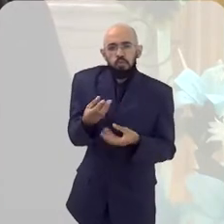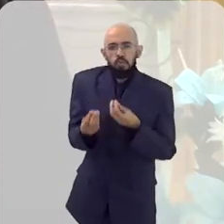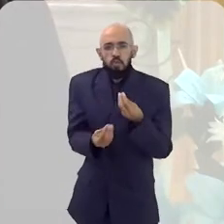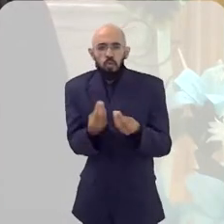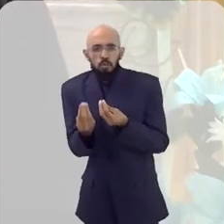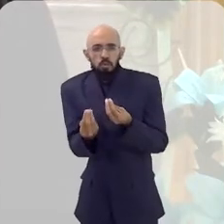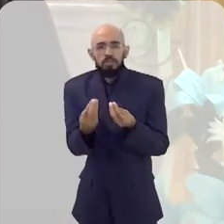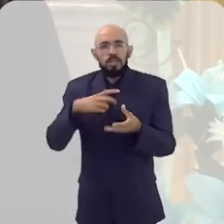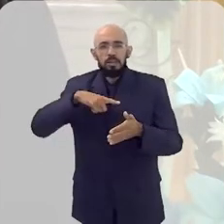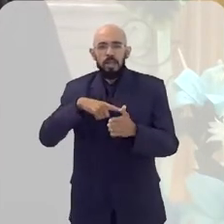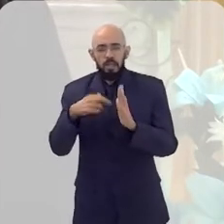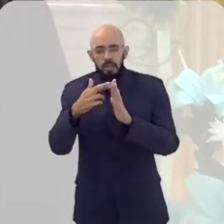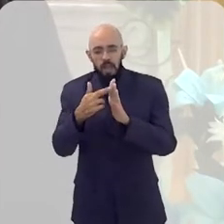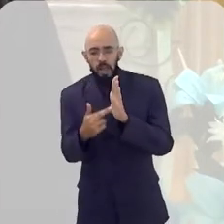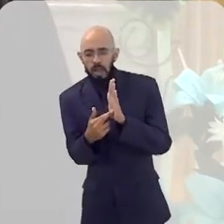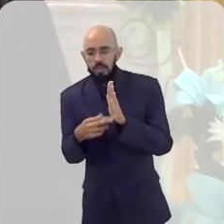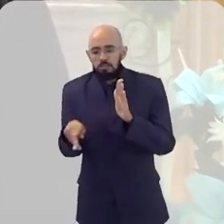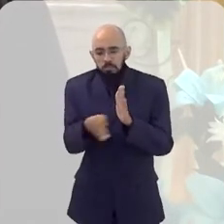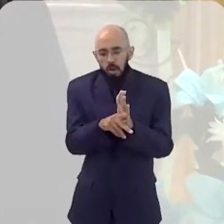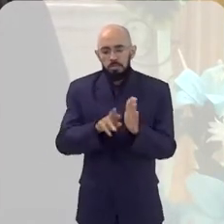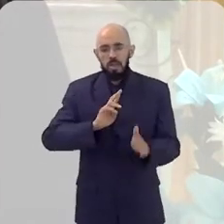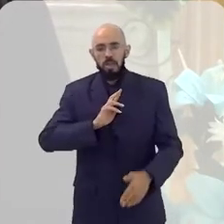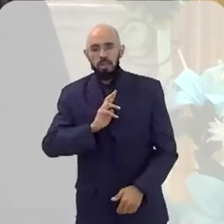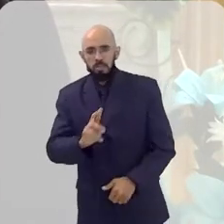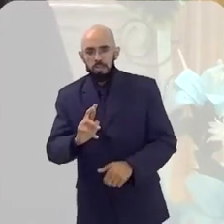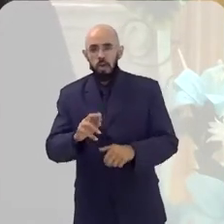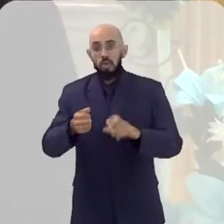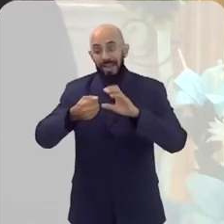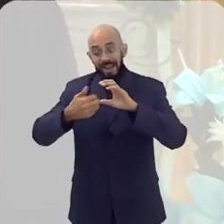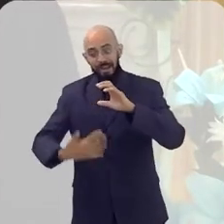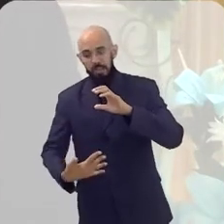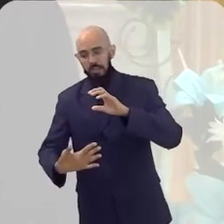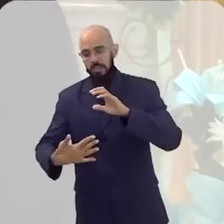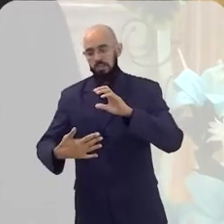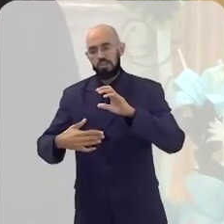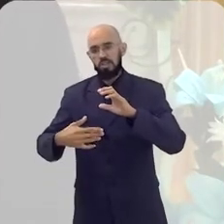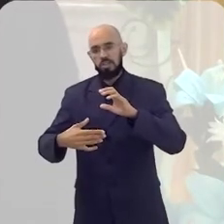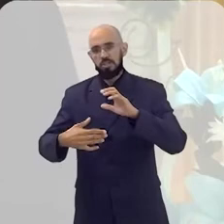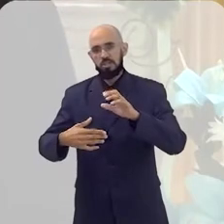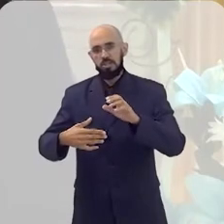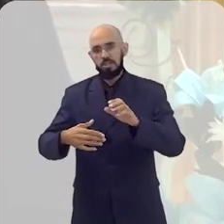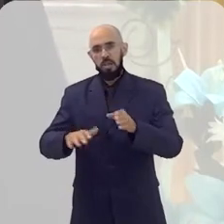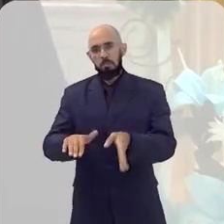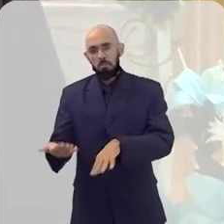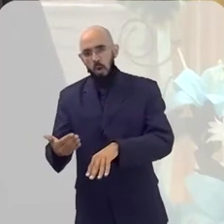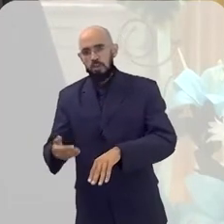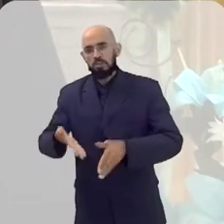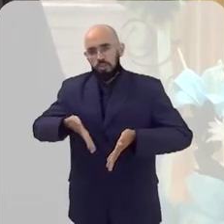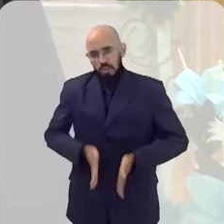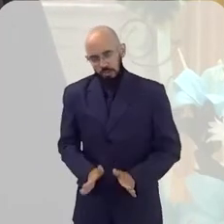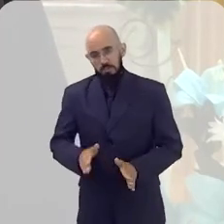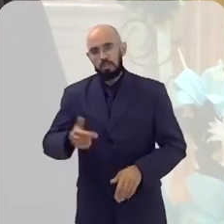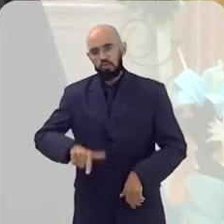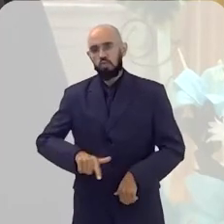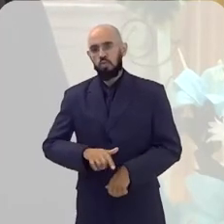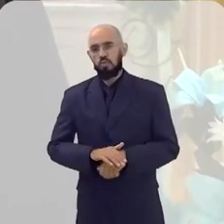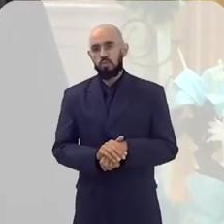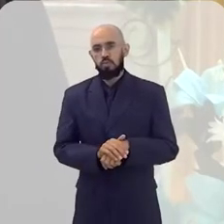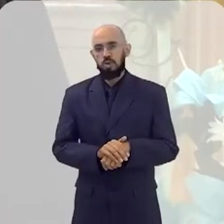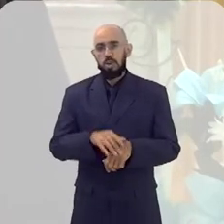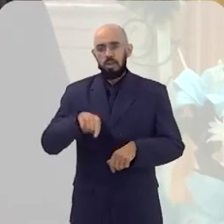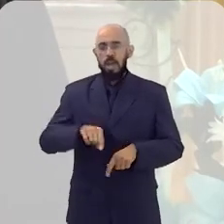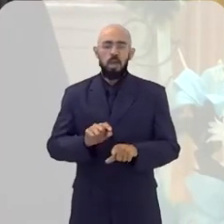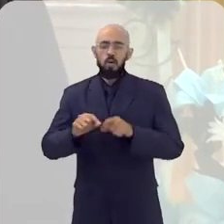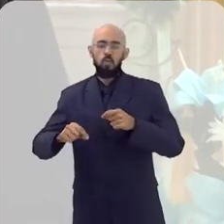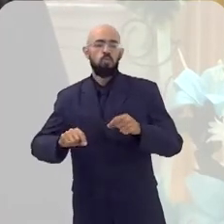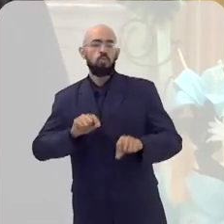processo de ritos que caracterizam essa morte e renascimento. Entendeu?